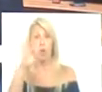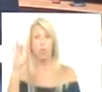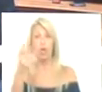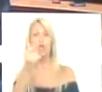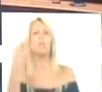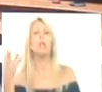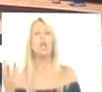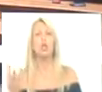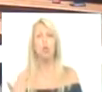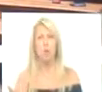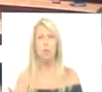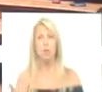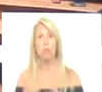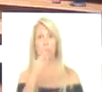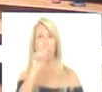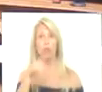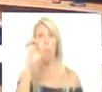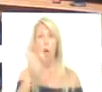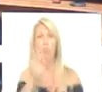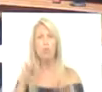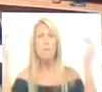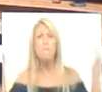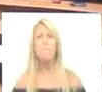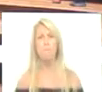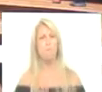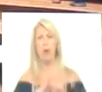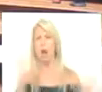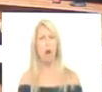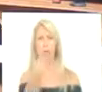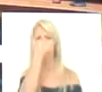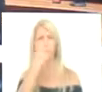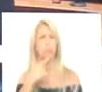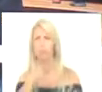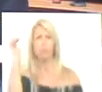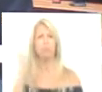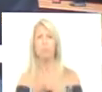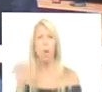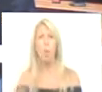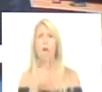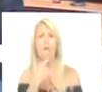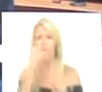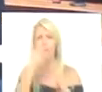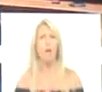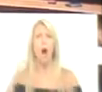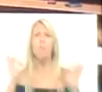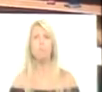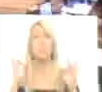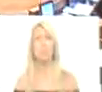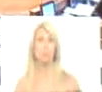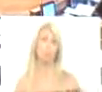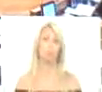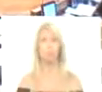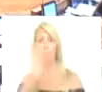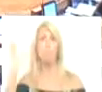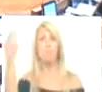menos. Fracasso. Fracasso irremediável da maior mentira política com que chegaram ao governo, particularmente o PSD de